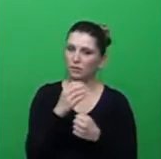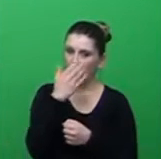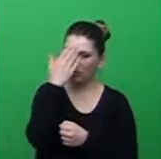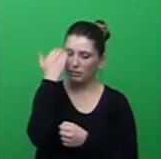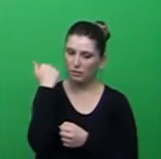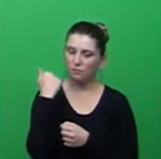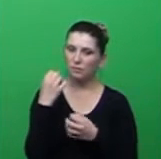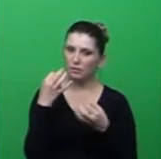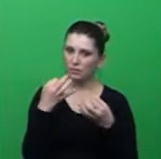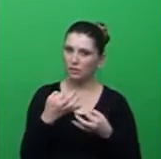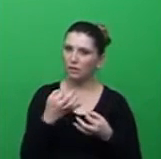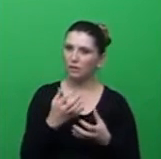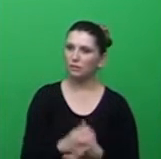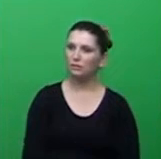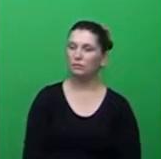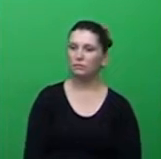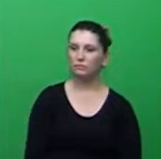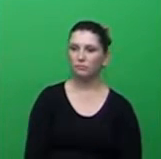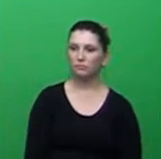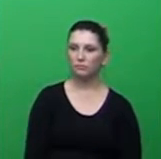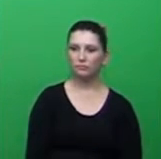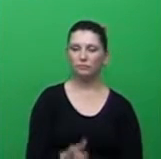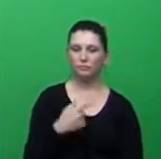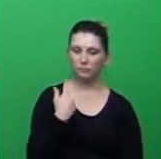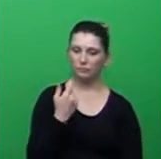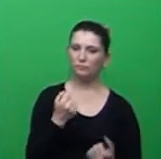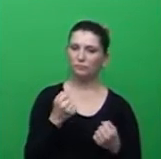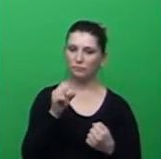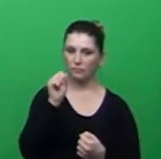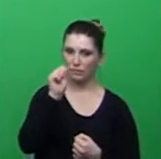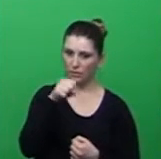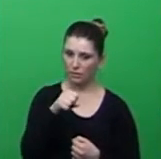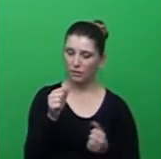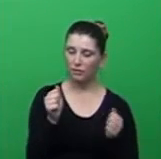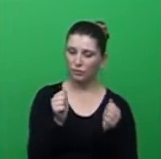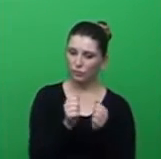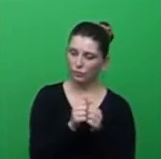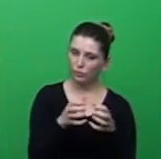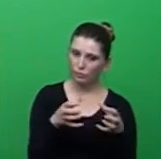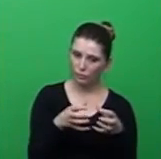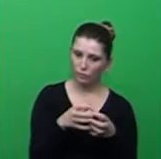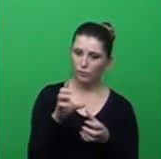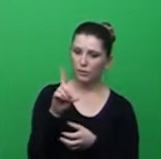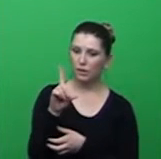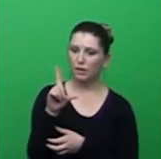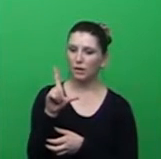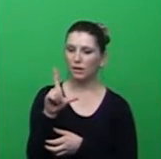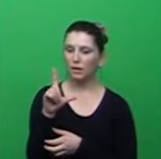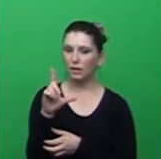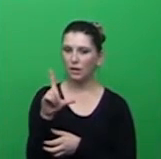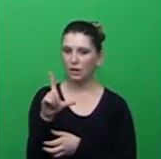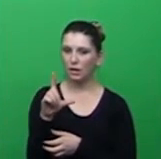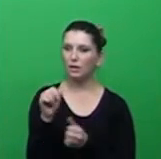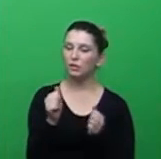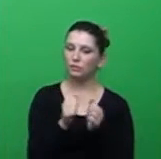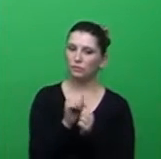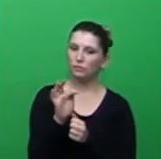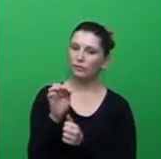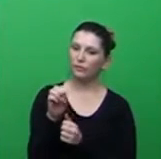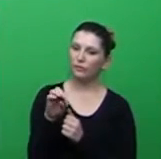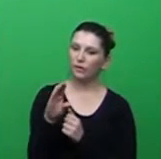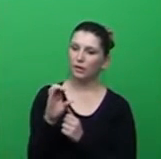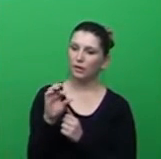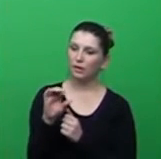as coisas no chão. Então nós precisamos sim que a CDL, juntamente com a FANCRI, faça uma conscientização junto aos comerciantes, né,